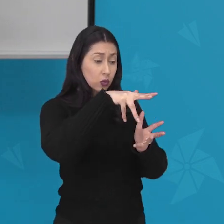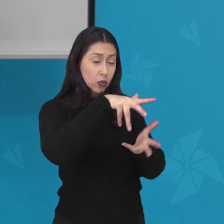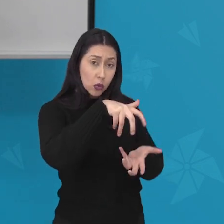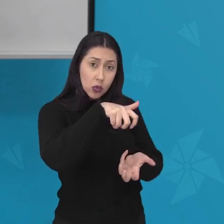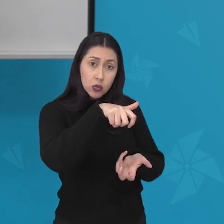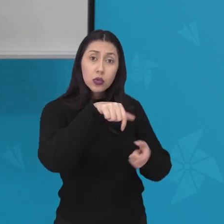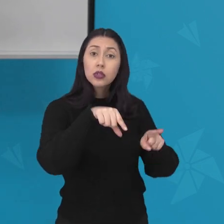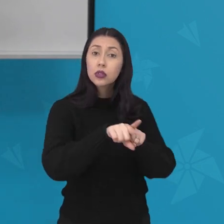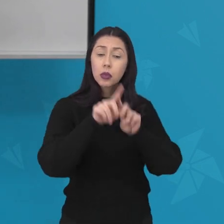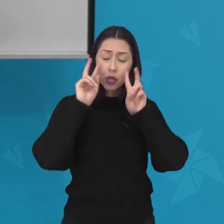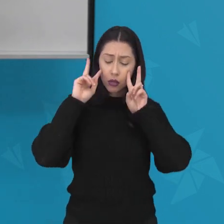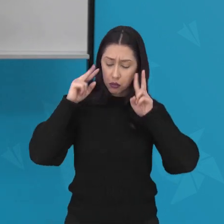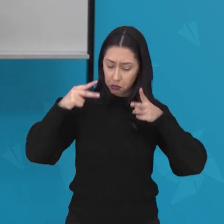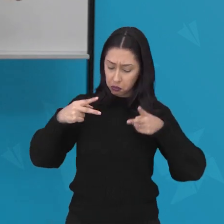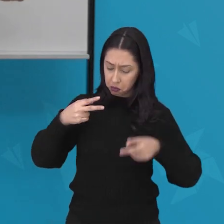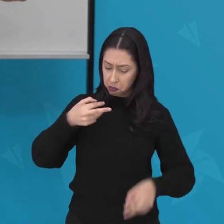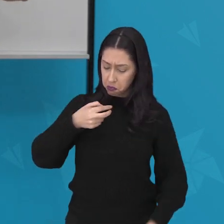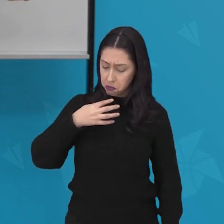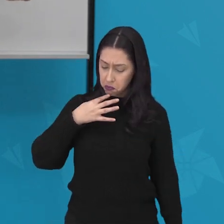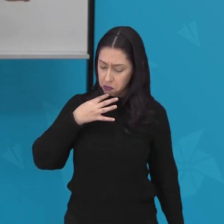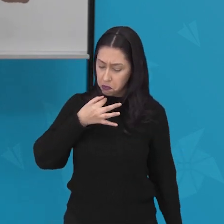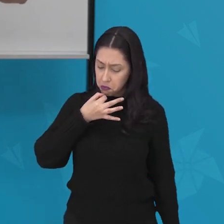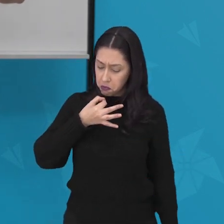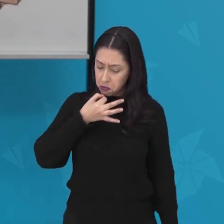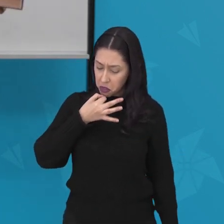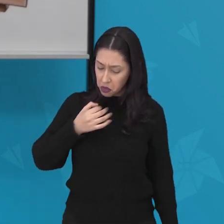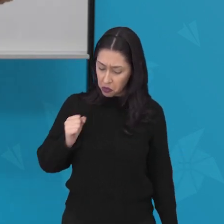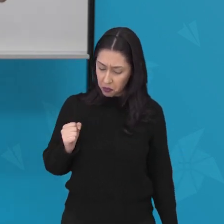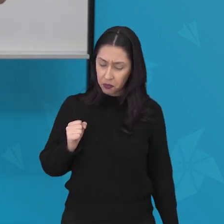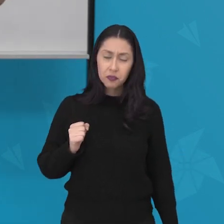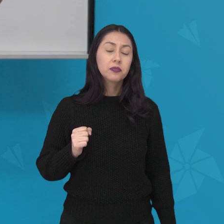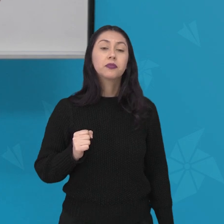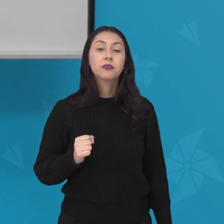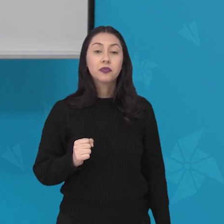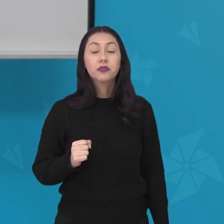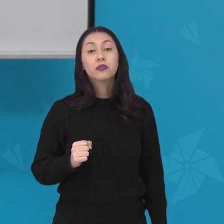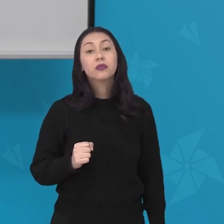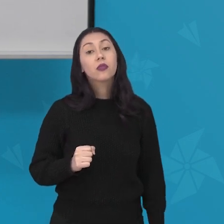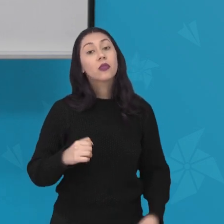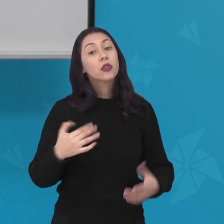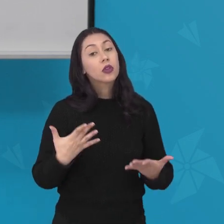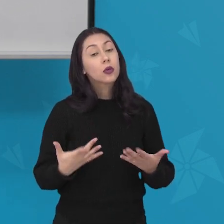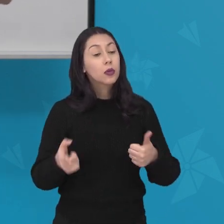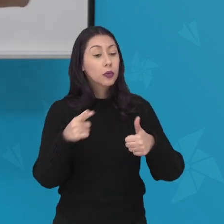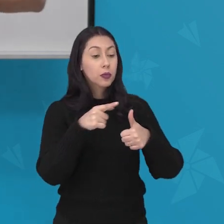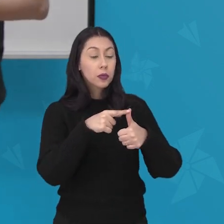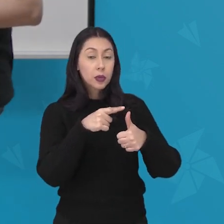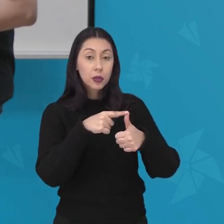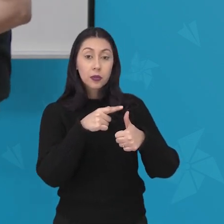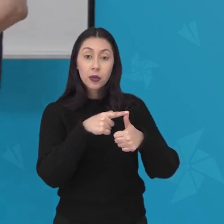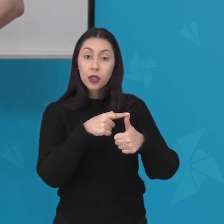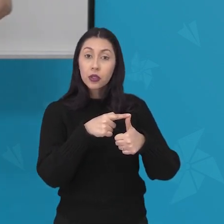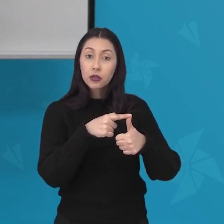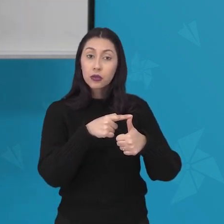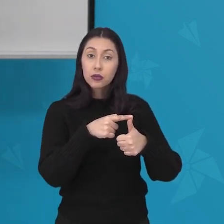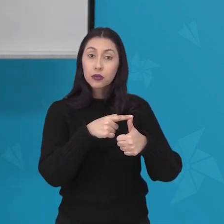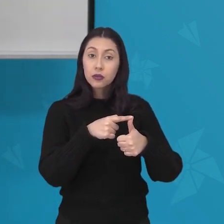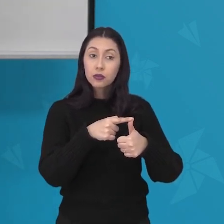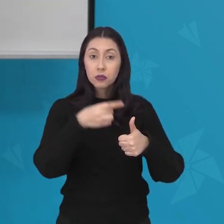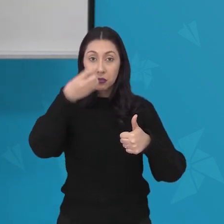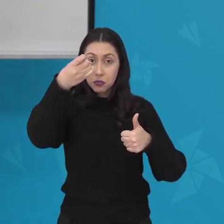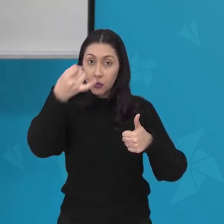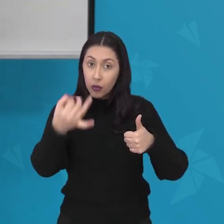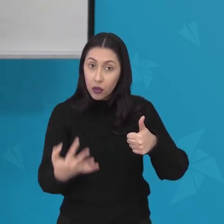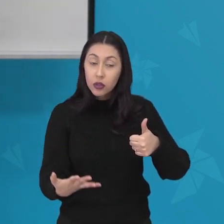de nós mesmos, em termos de um autoconhecimento. Aqui a gente tem o primeiro ponto dessa